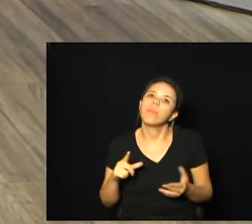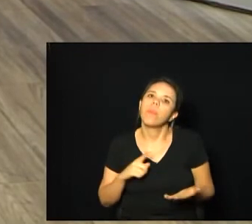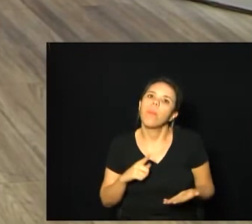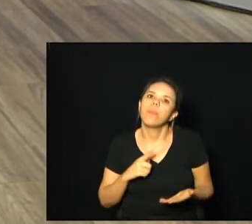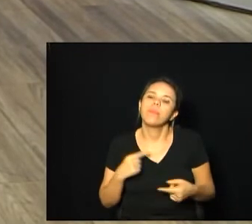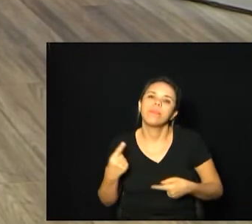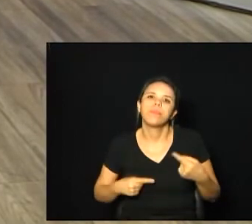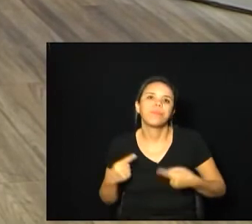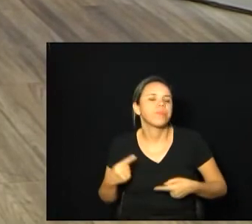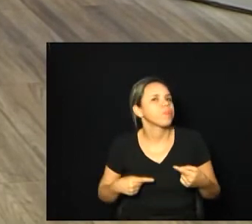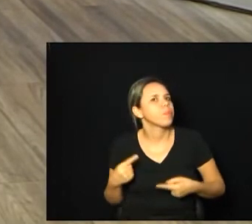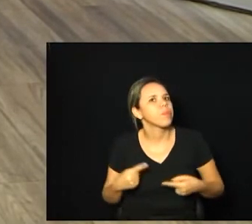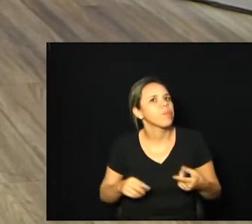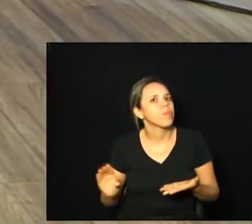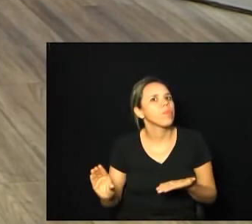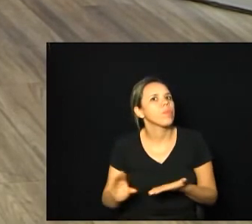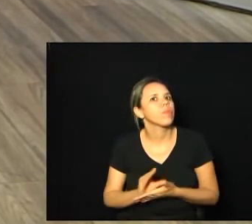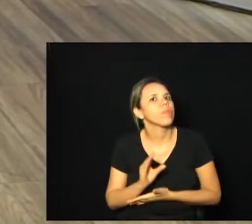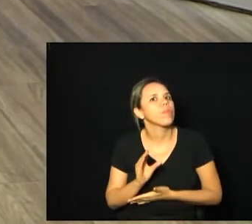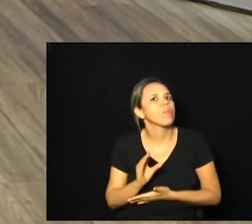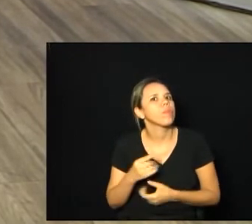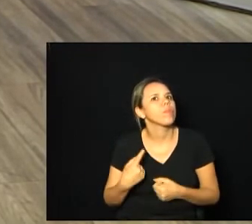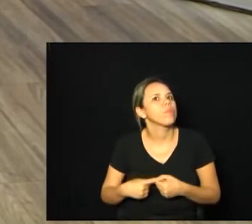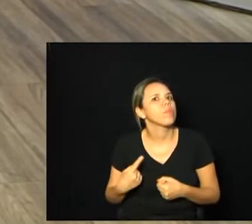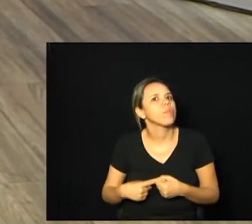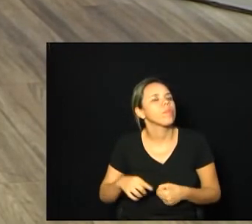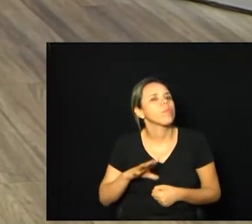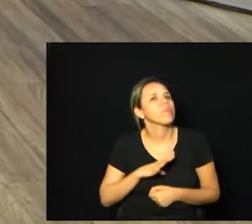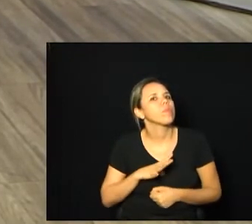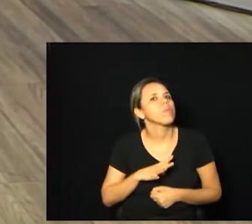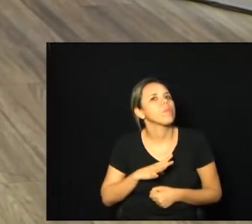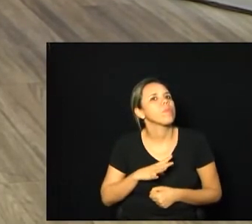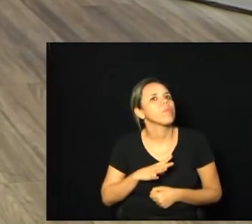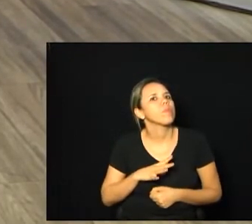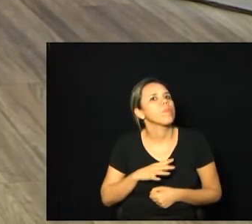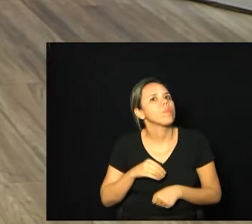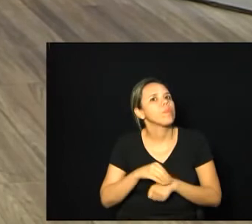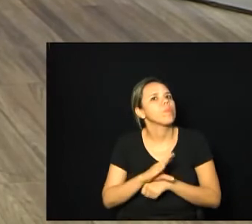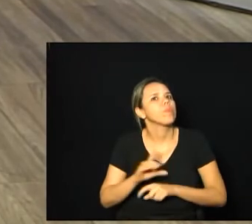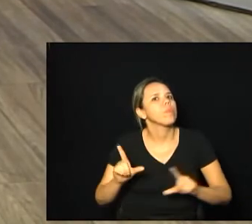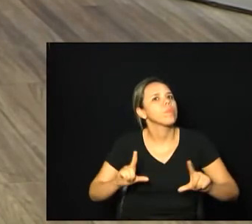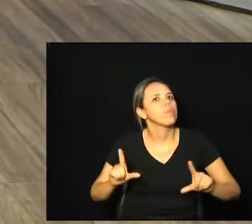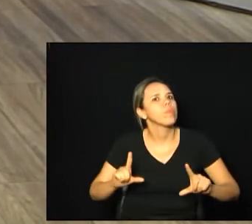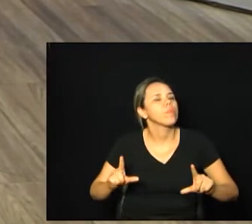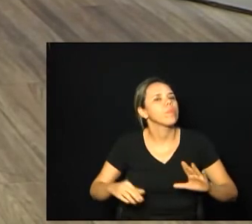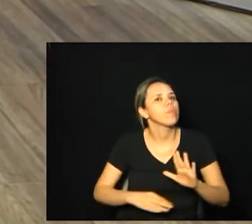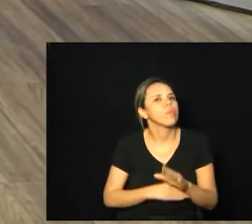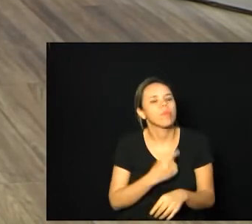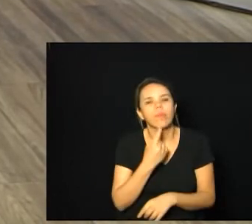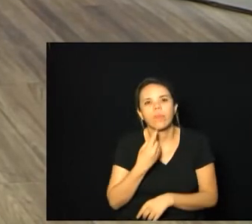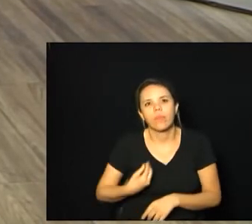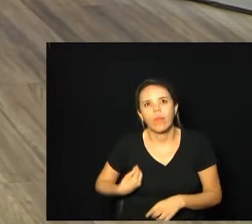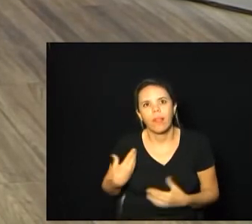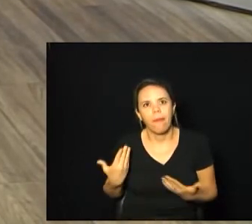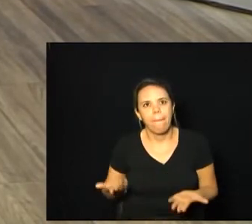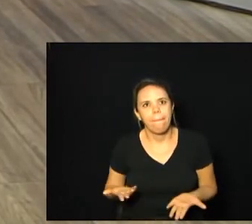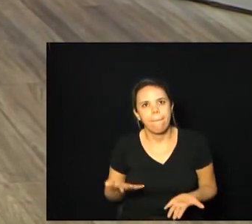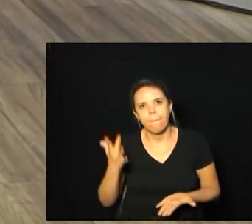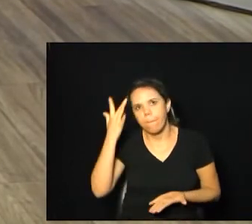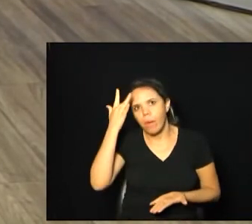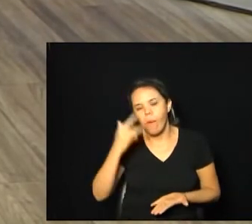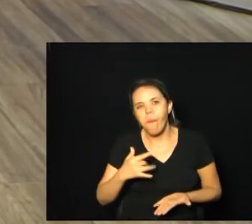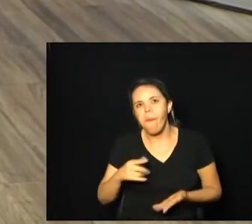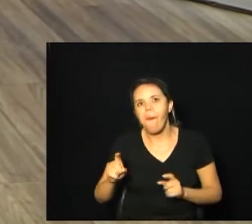a discussão sobre o orçamento do município, tá certo? Tudo com transmissão aqui da TV Câmara Campinas. Amanhã